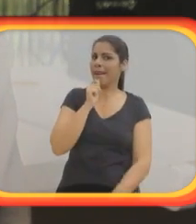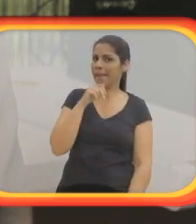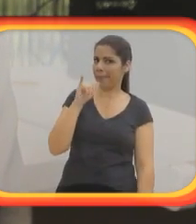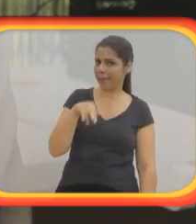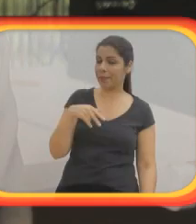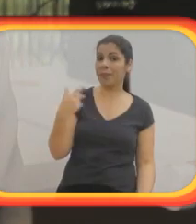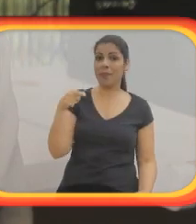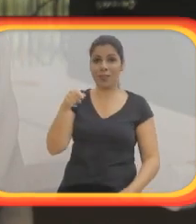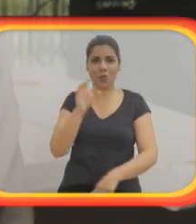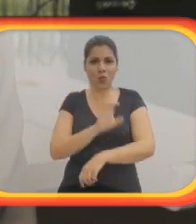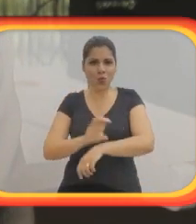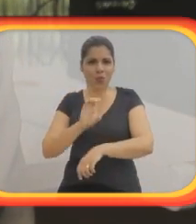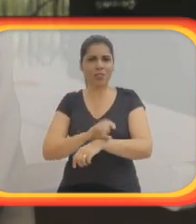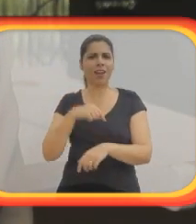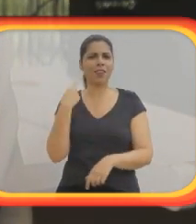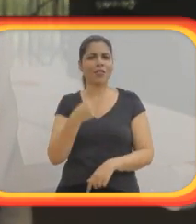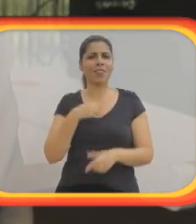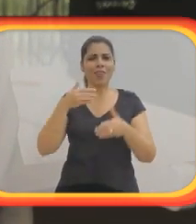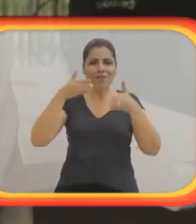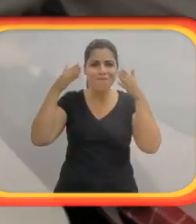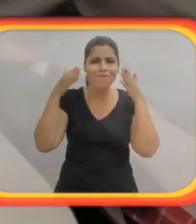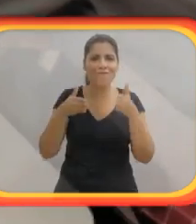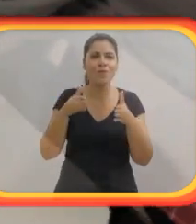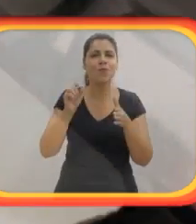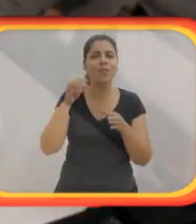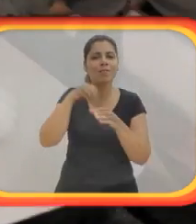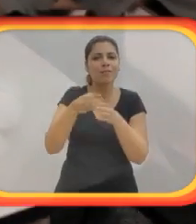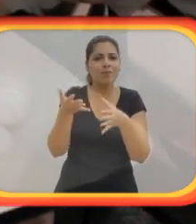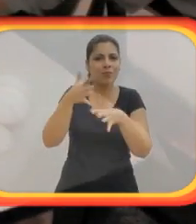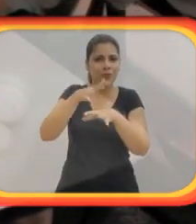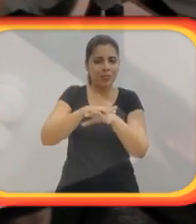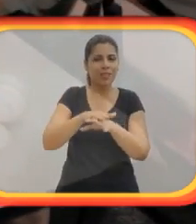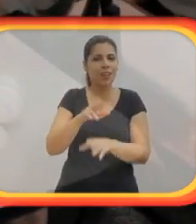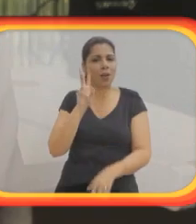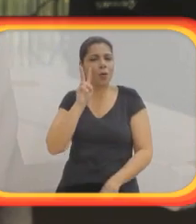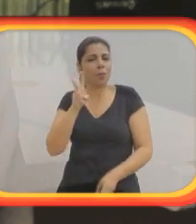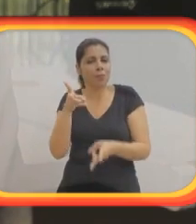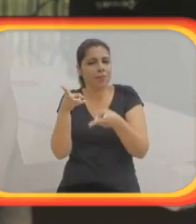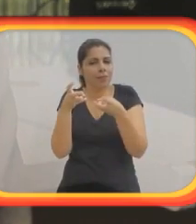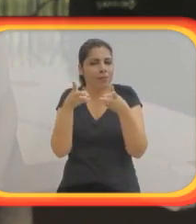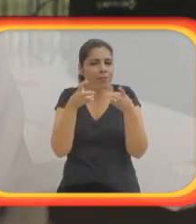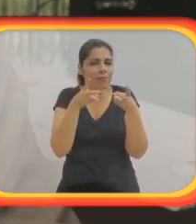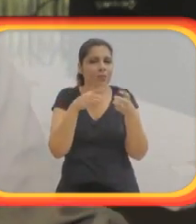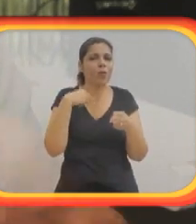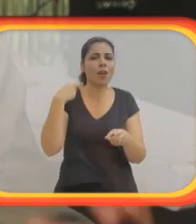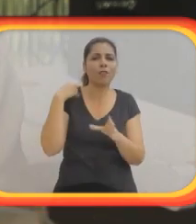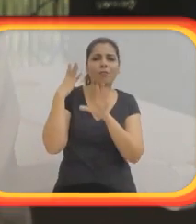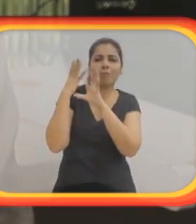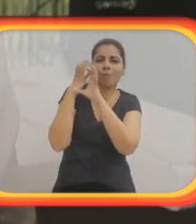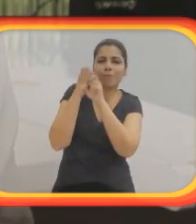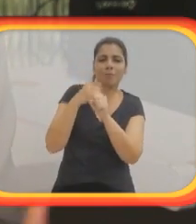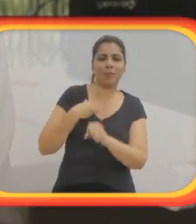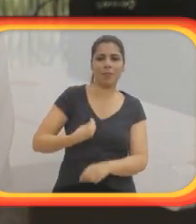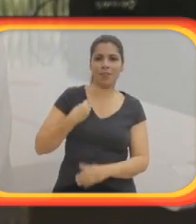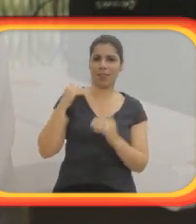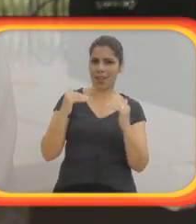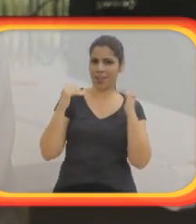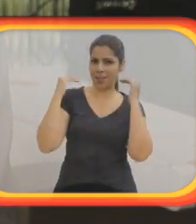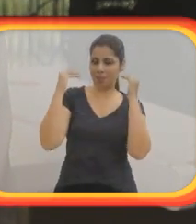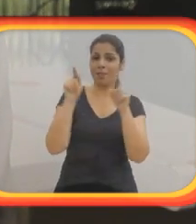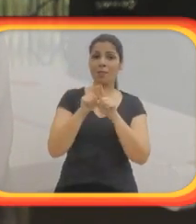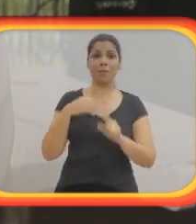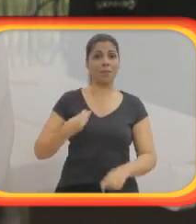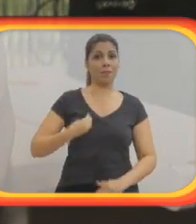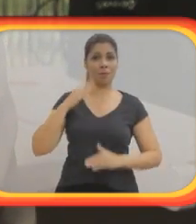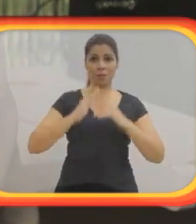nesse curso, a gente teve um enfoque justamente na inclusão. E uma observação que eu vinha fazendo ao longo da minha